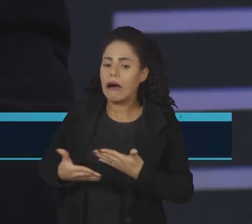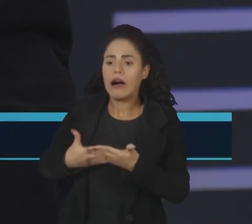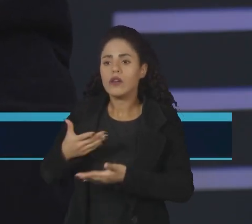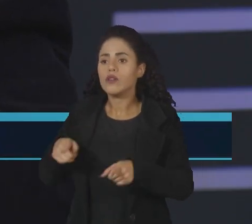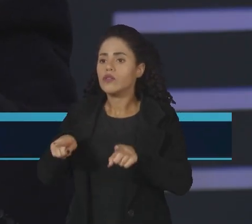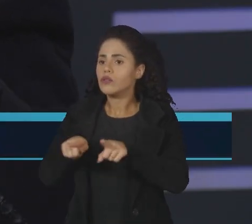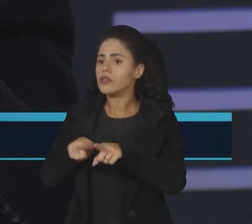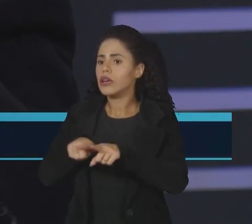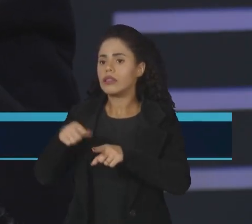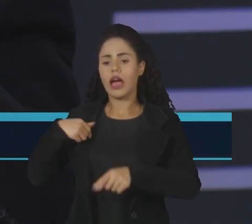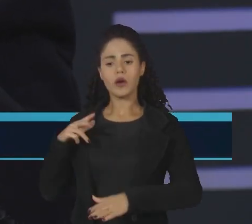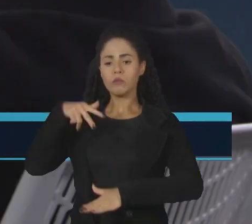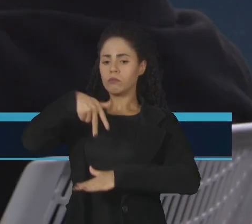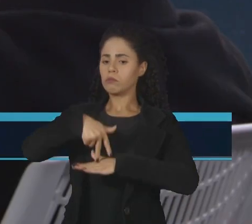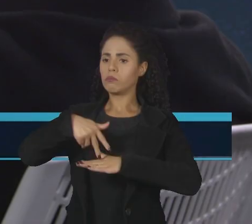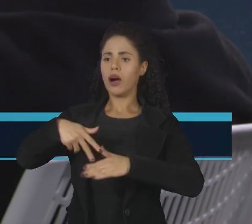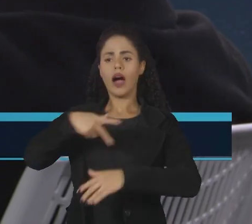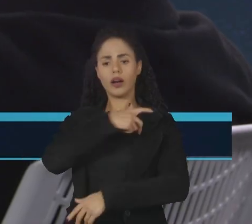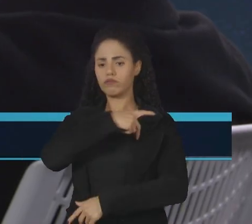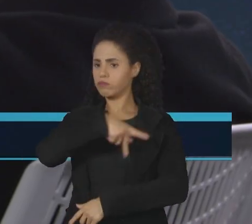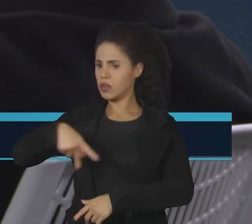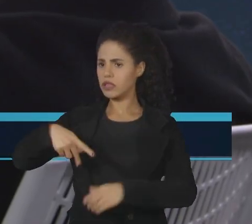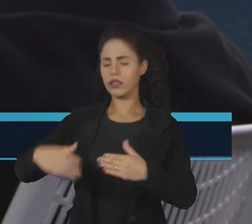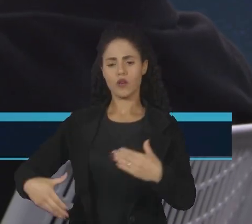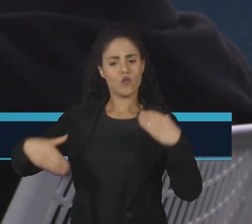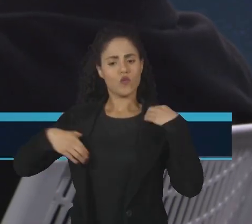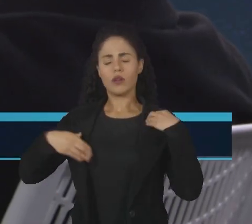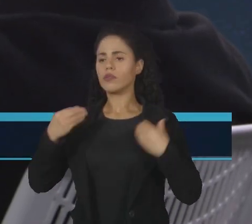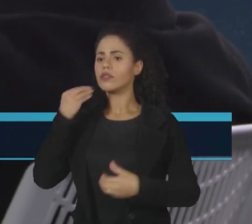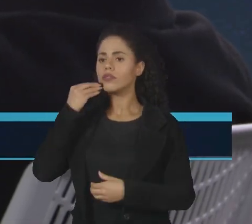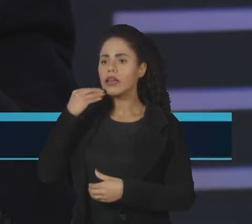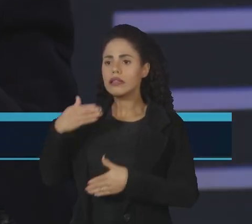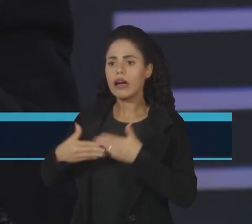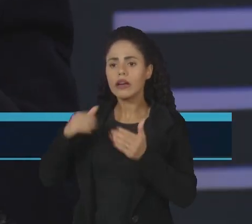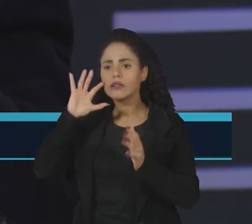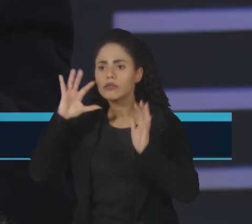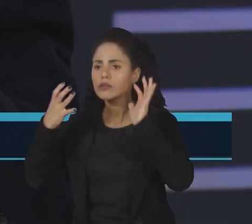posição dele, que ele não saia numa situação de